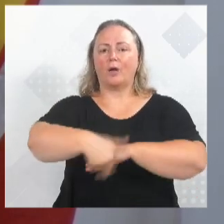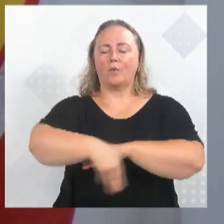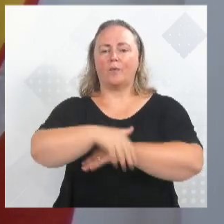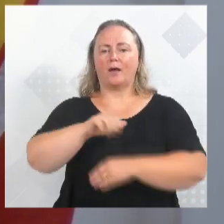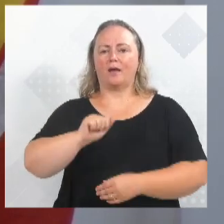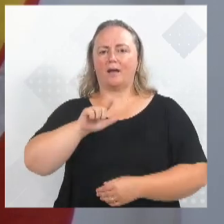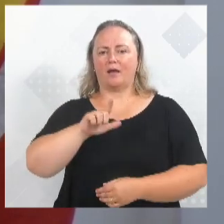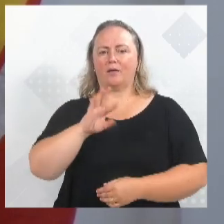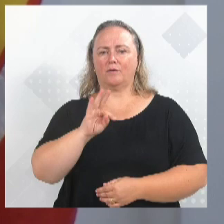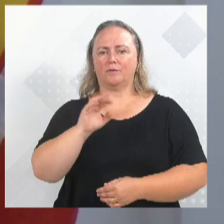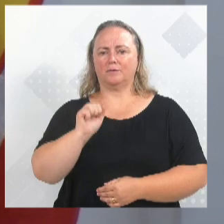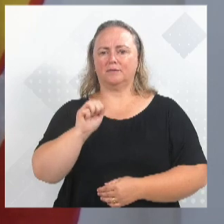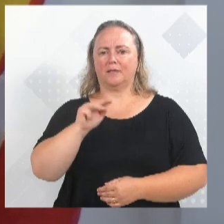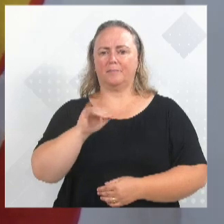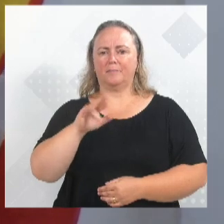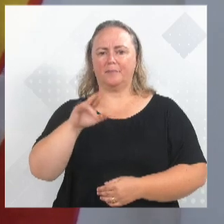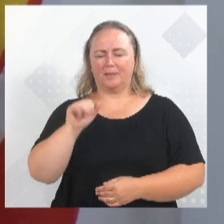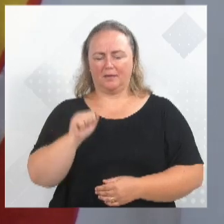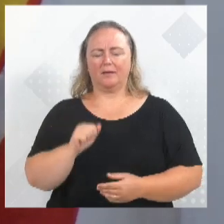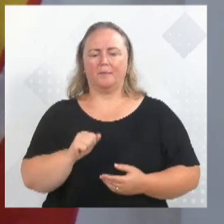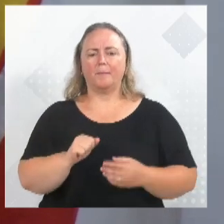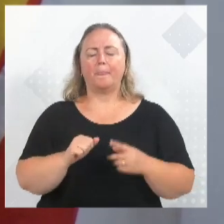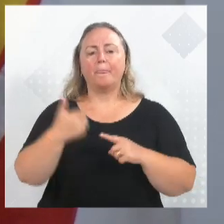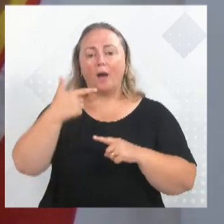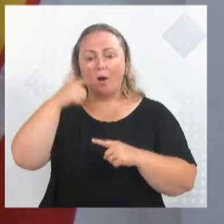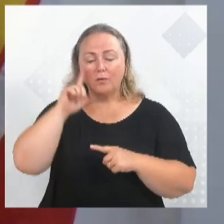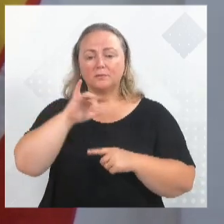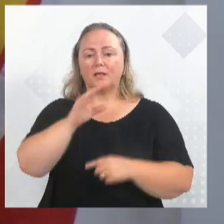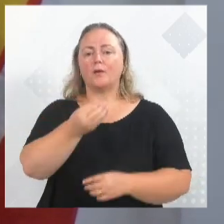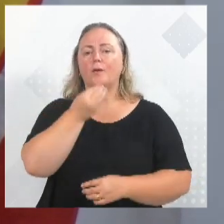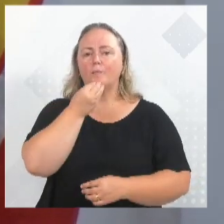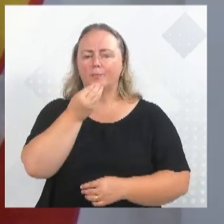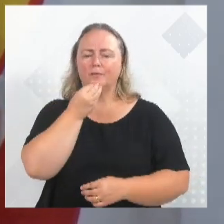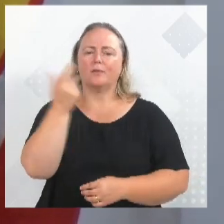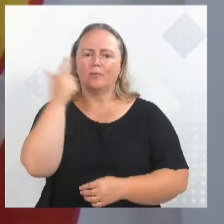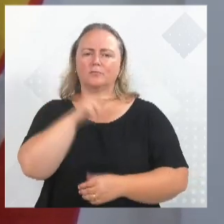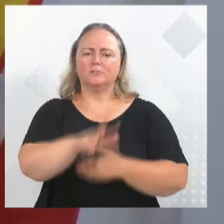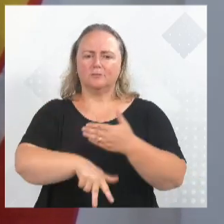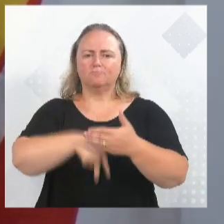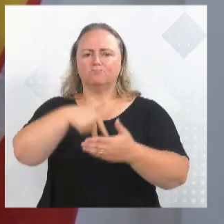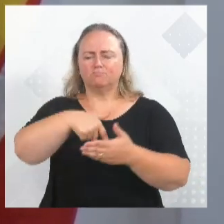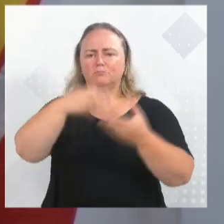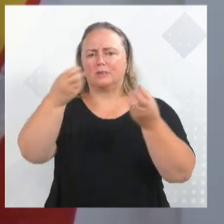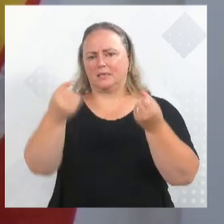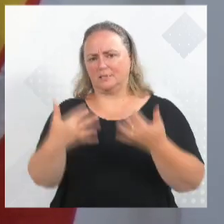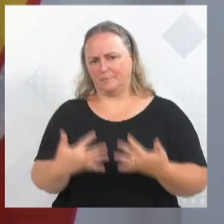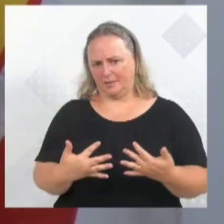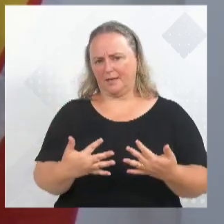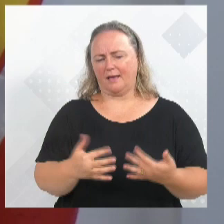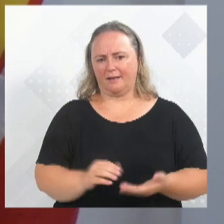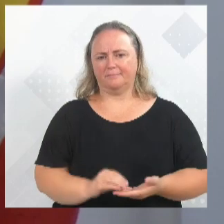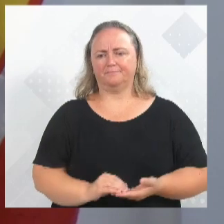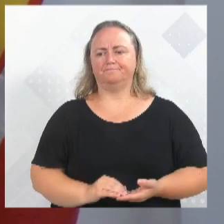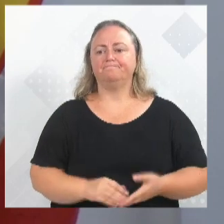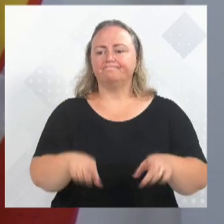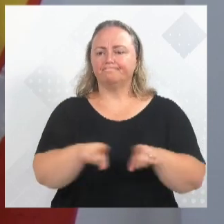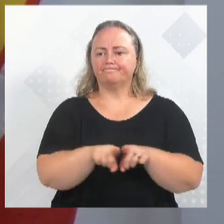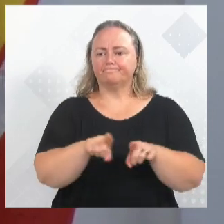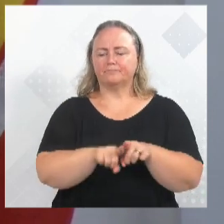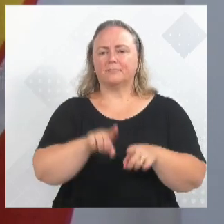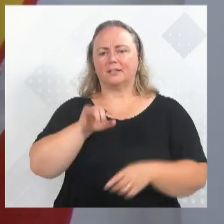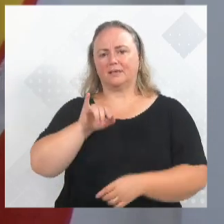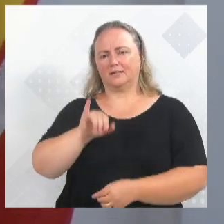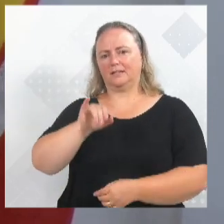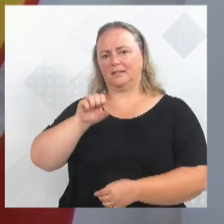resolvido ontem que tiveram a oportunidade de se pronunciar Inclusive a iset que